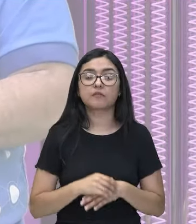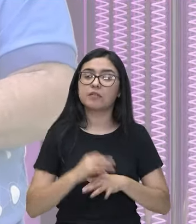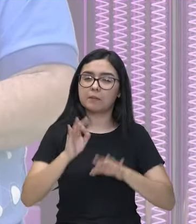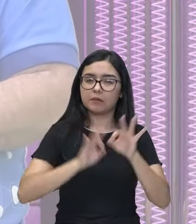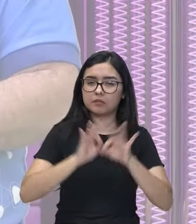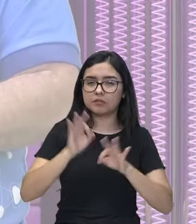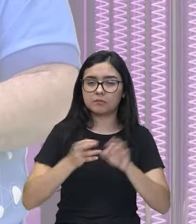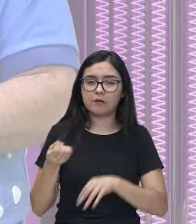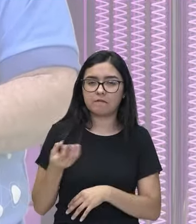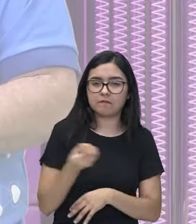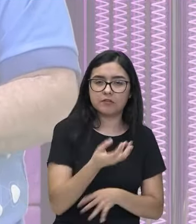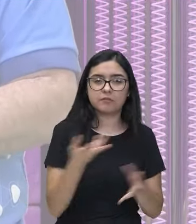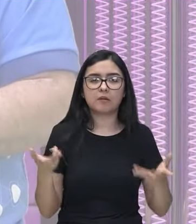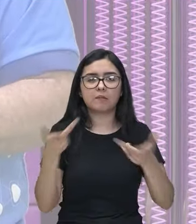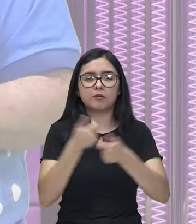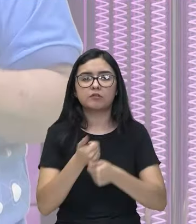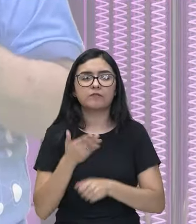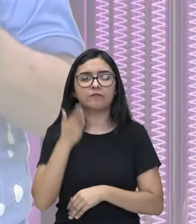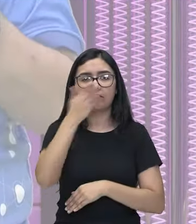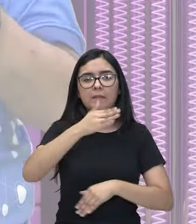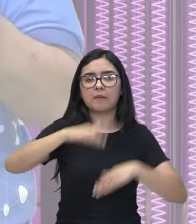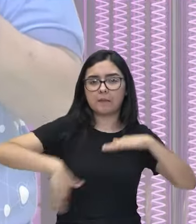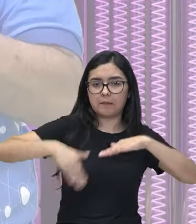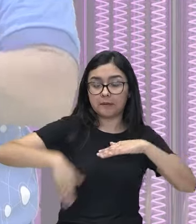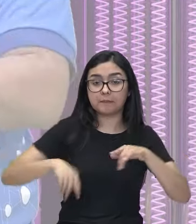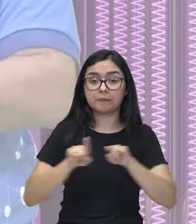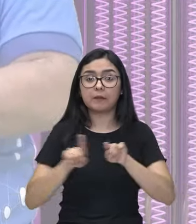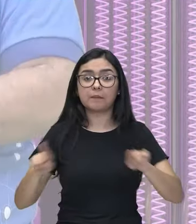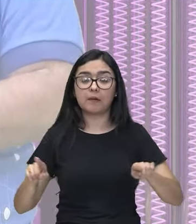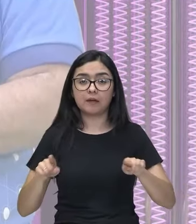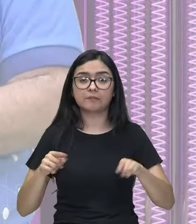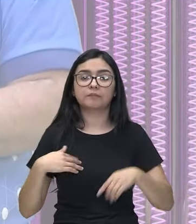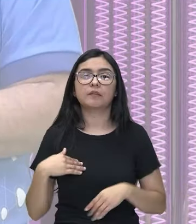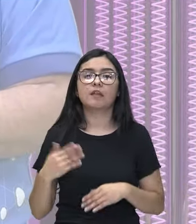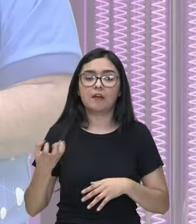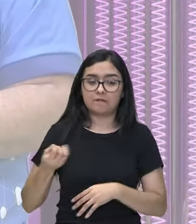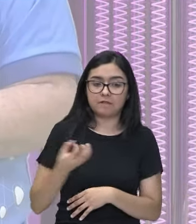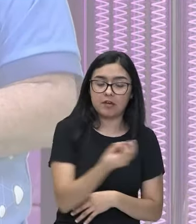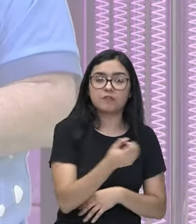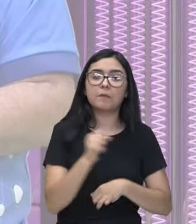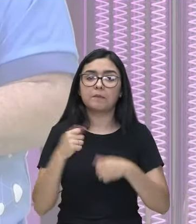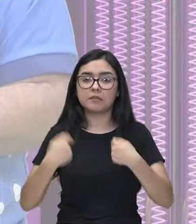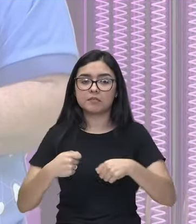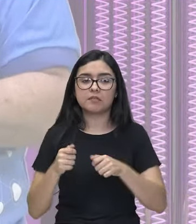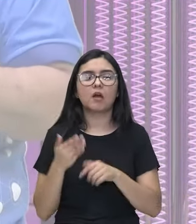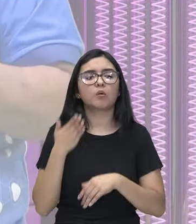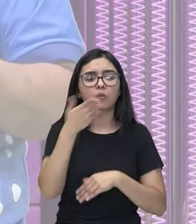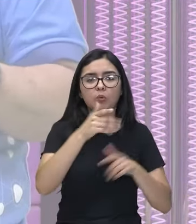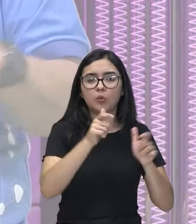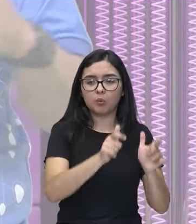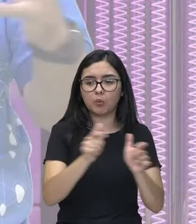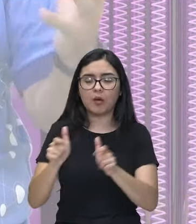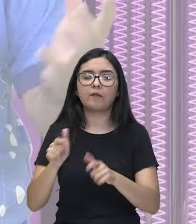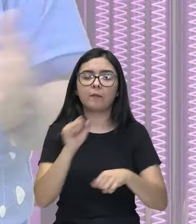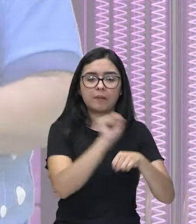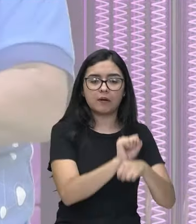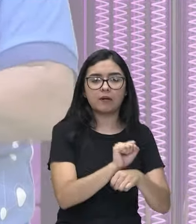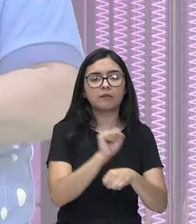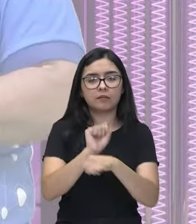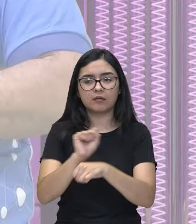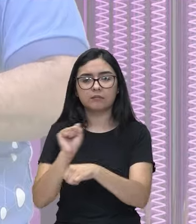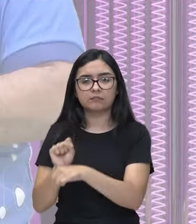incrível com seus amigos para a praia. Durante a viagem, vocês farão algumas paradas para se divertir e explorar o